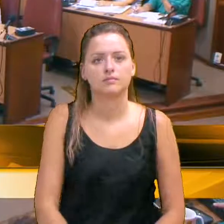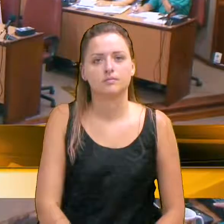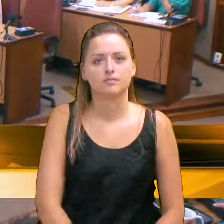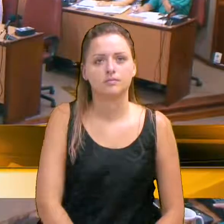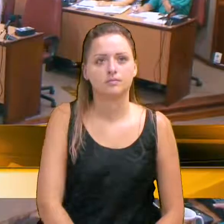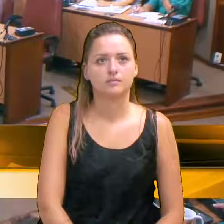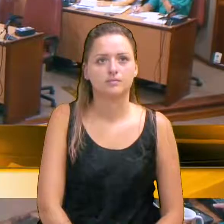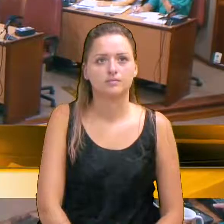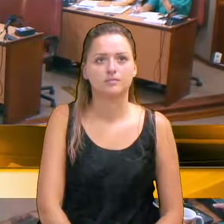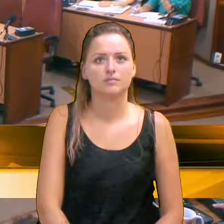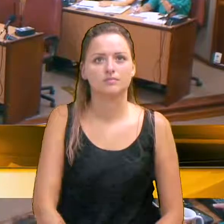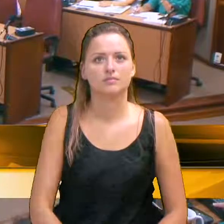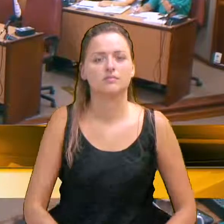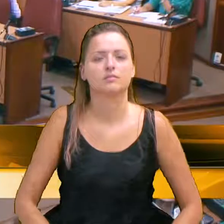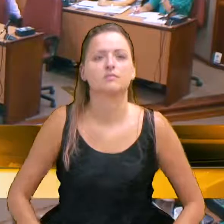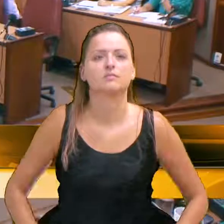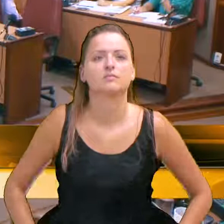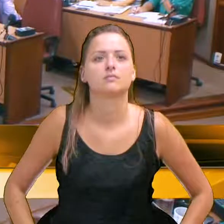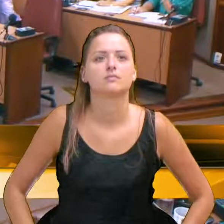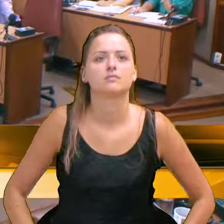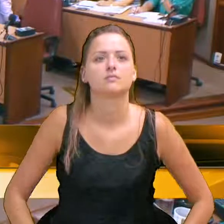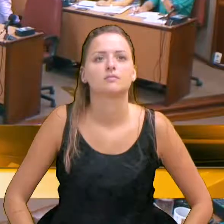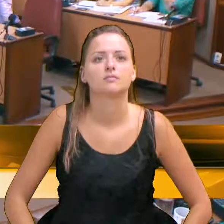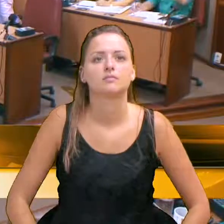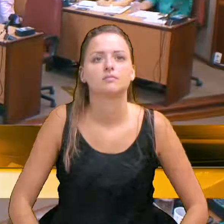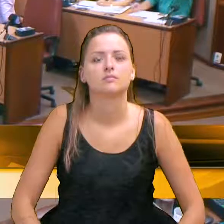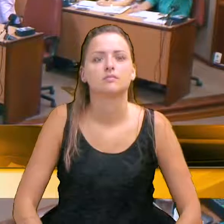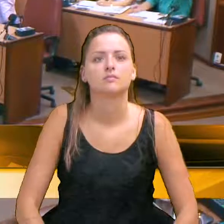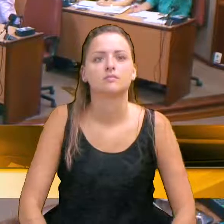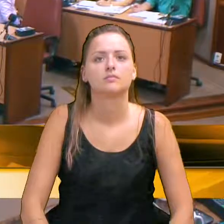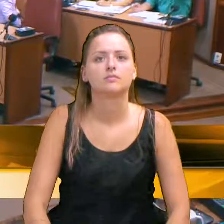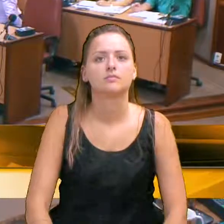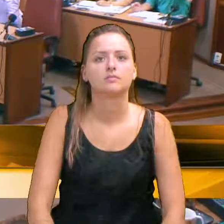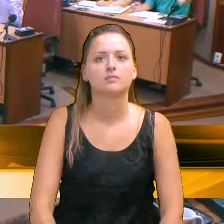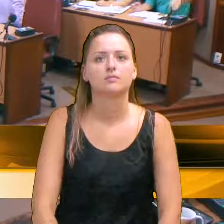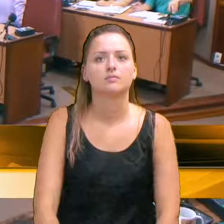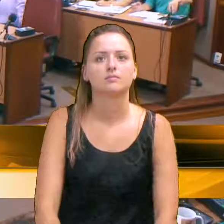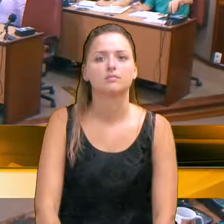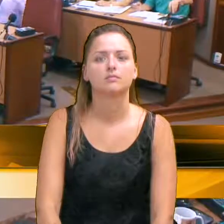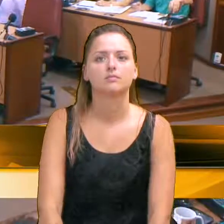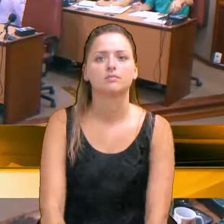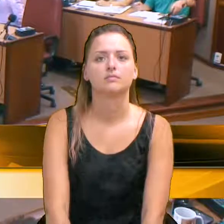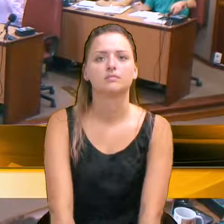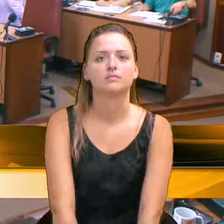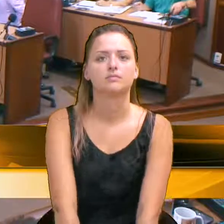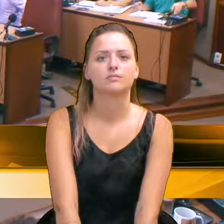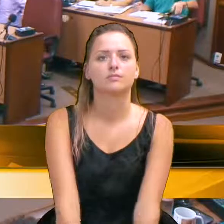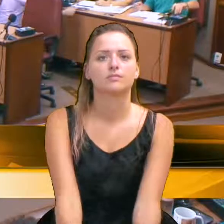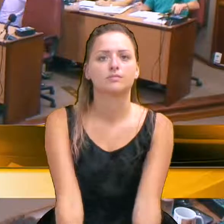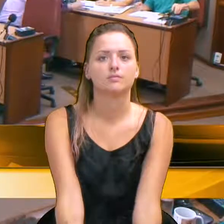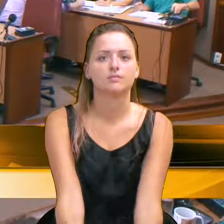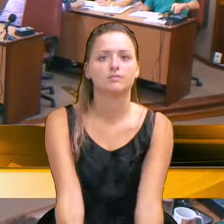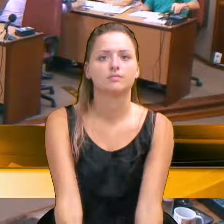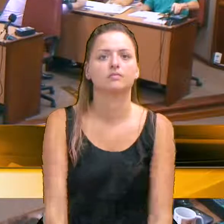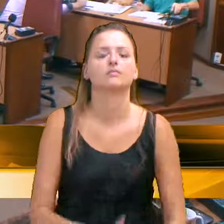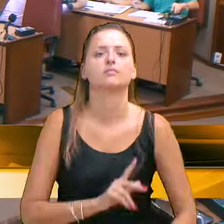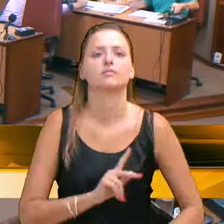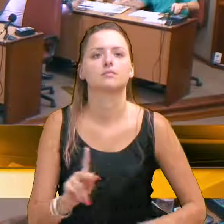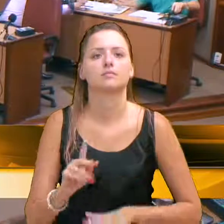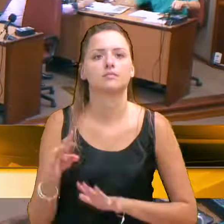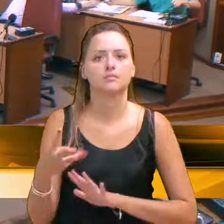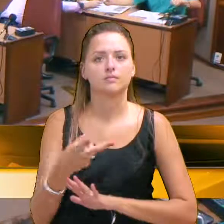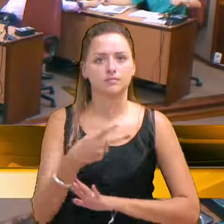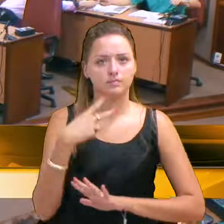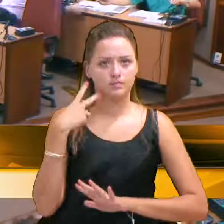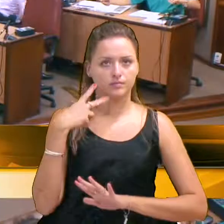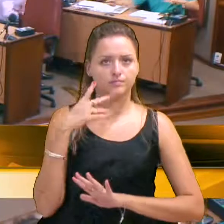Estou controlando manualmente aqui, vereador Tomé, o seu tempo, tá? Senhor presidente, caros vereadores, para nós assim, só